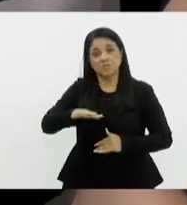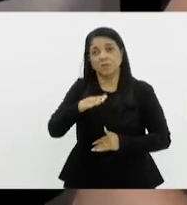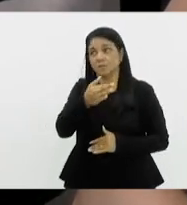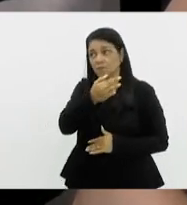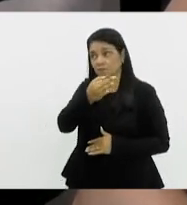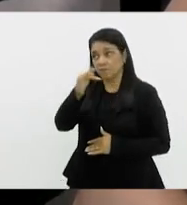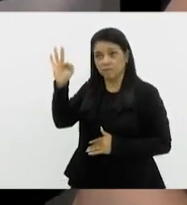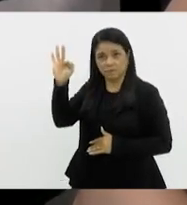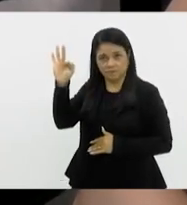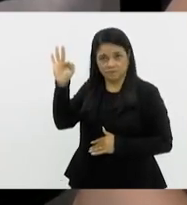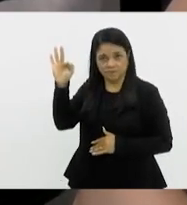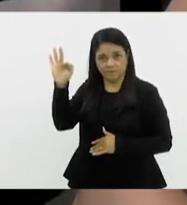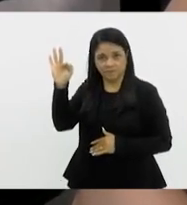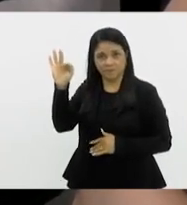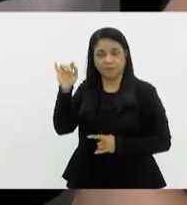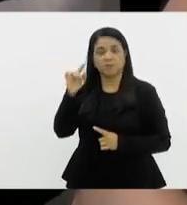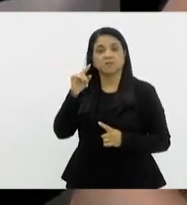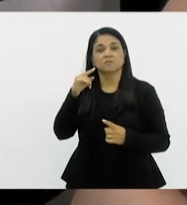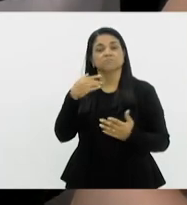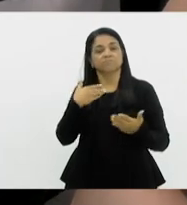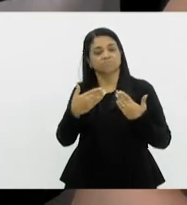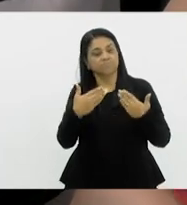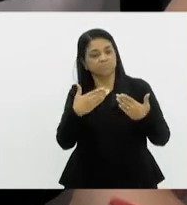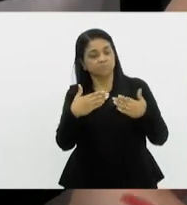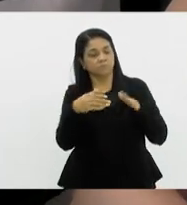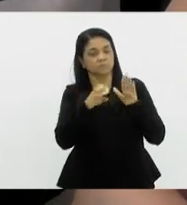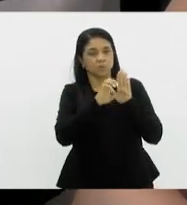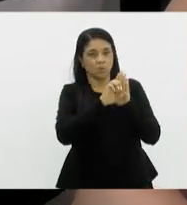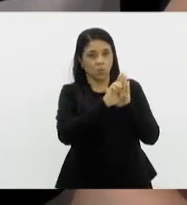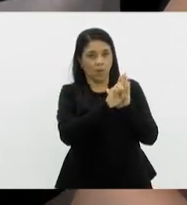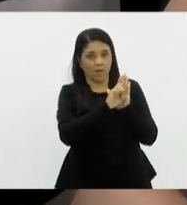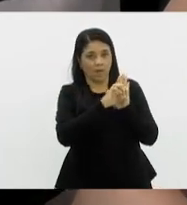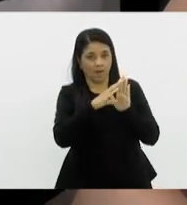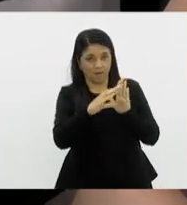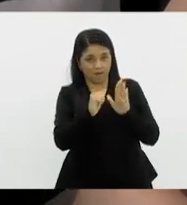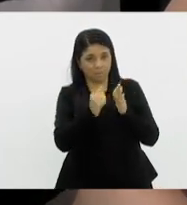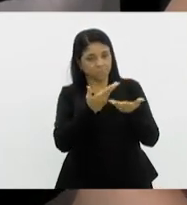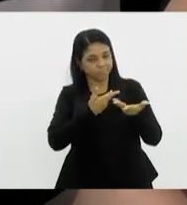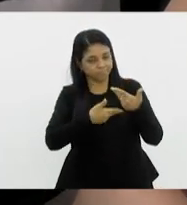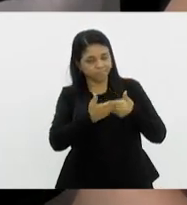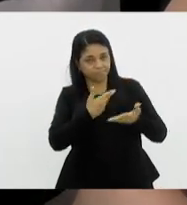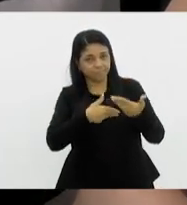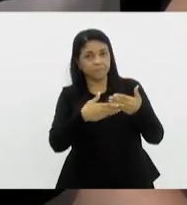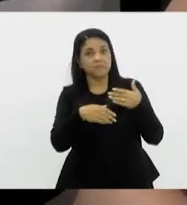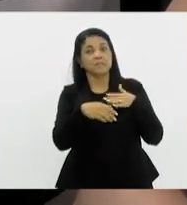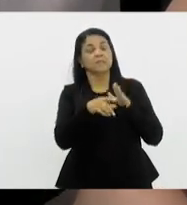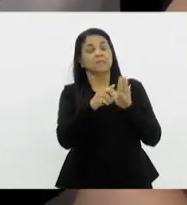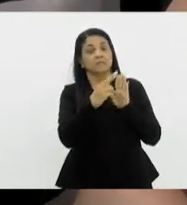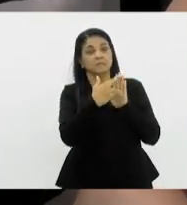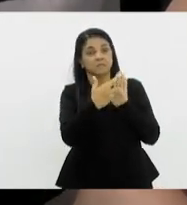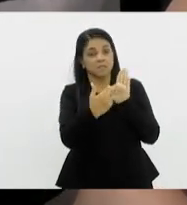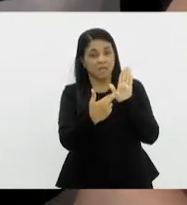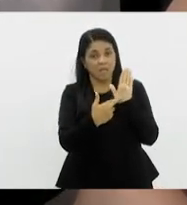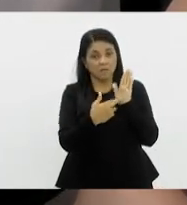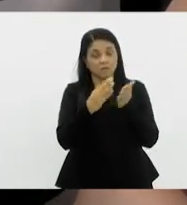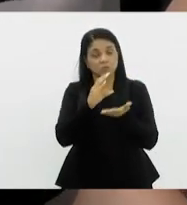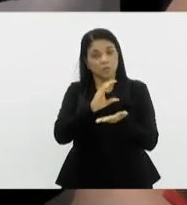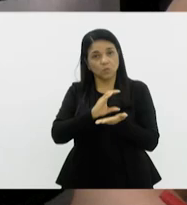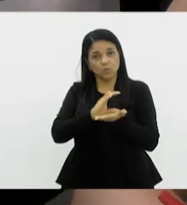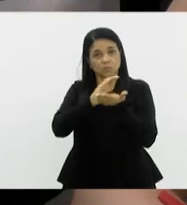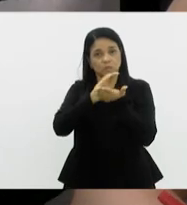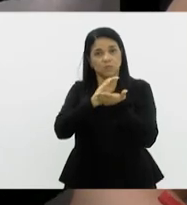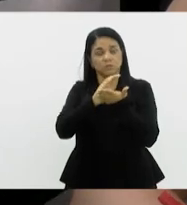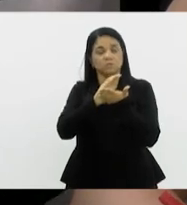né, para dialogar com o Estatuto da Criança e do Adolescente, para dialogar com a norma do Conselho Nacional